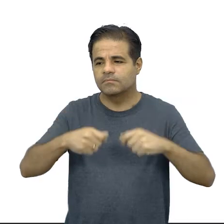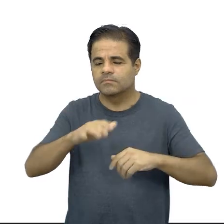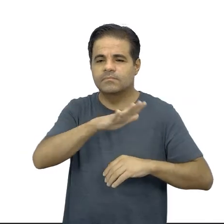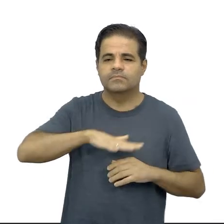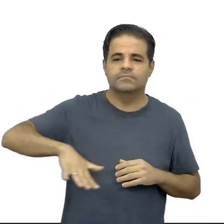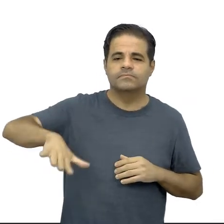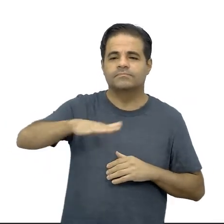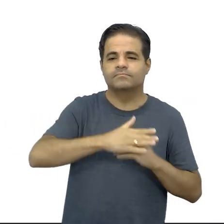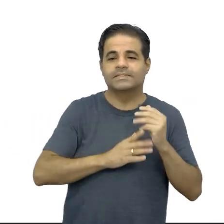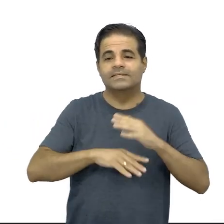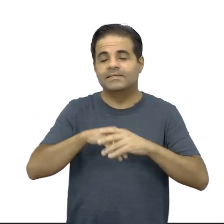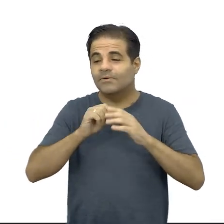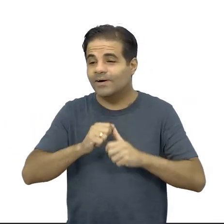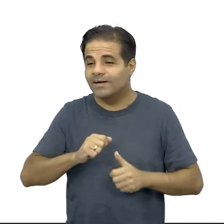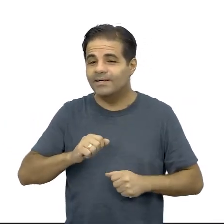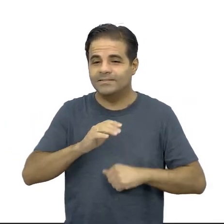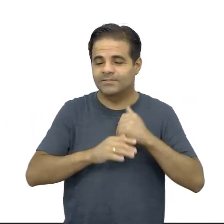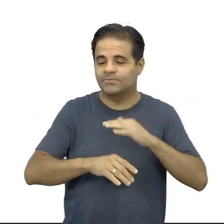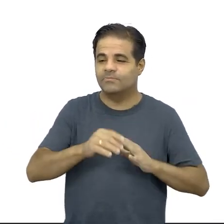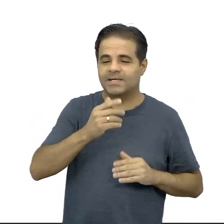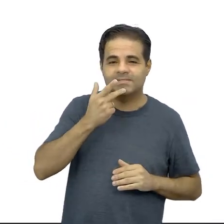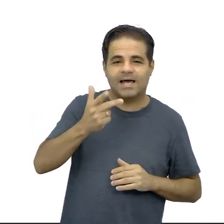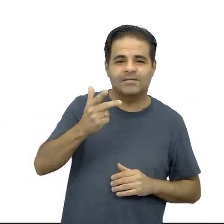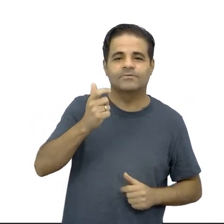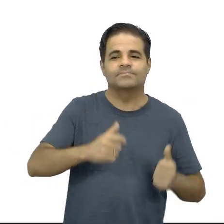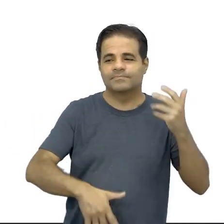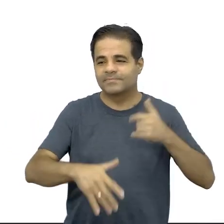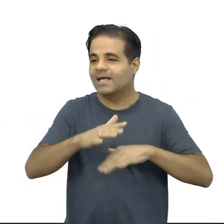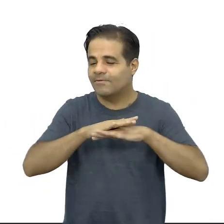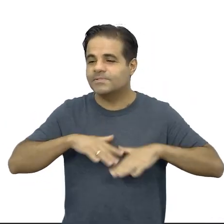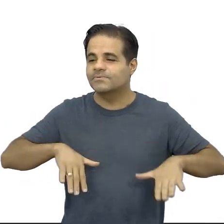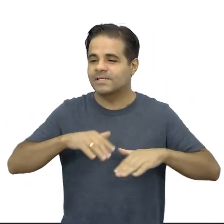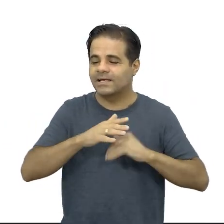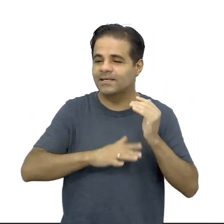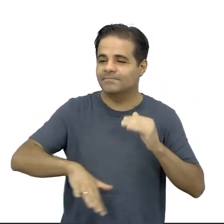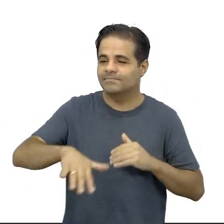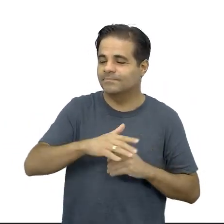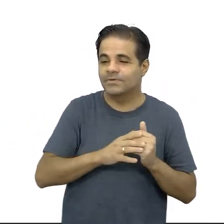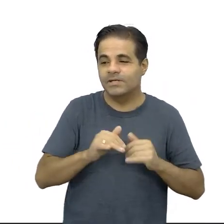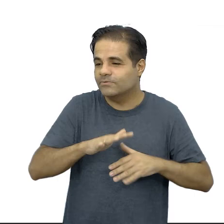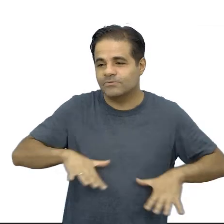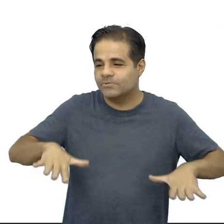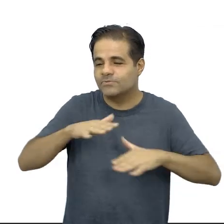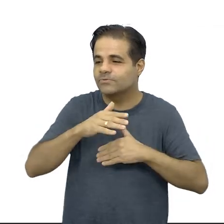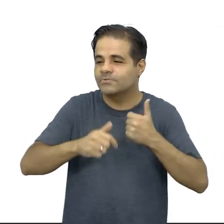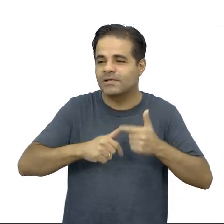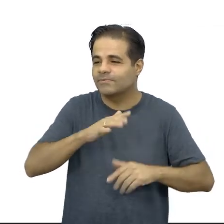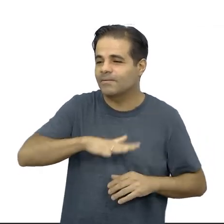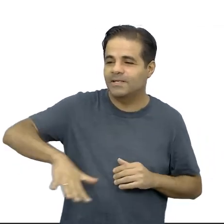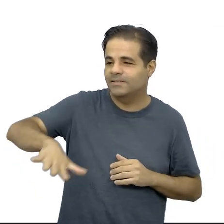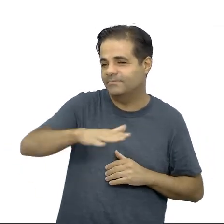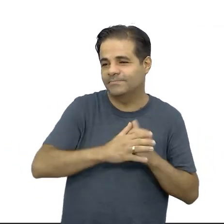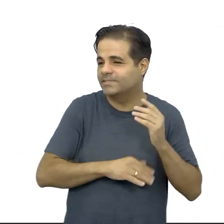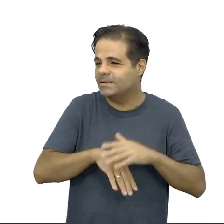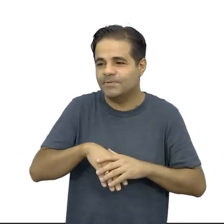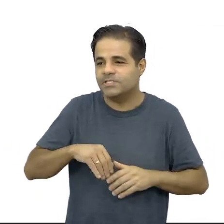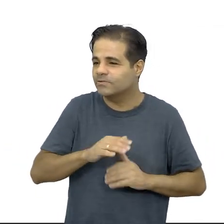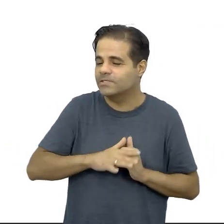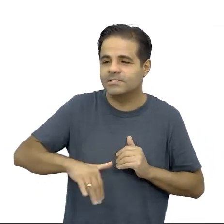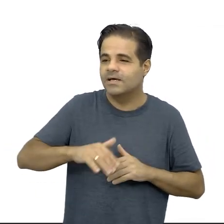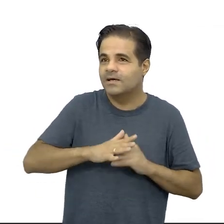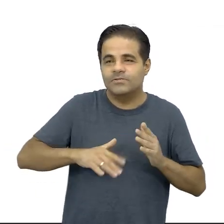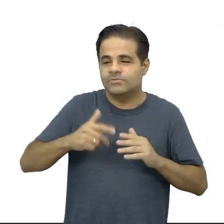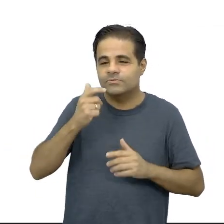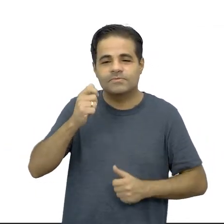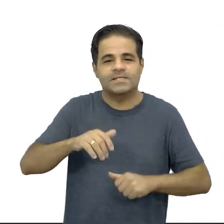Então, foram selecionadas habilidades prioritárias desses anos correntes, além dos anos anteriores, como se fossem uma espécie